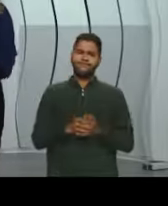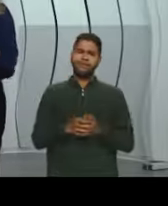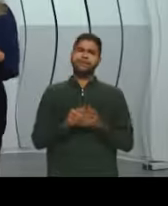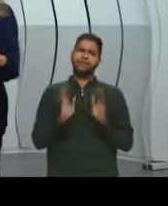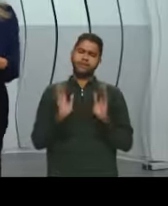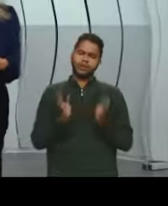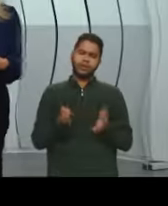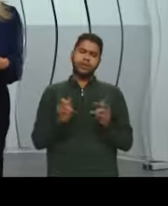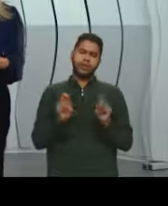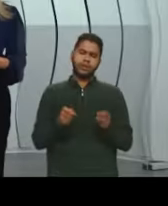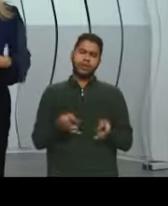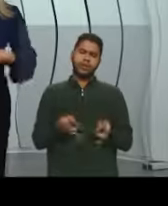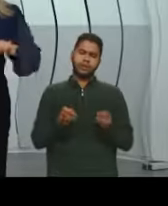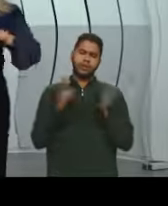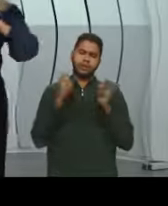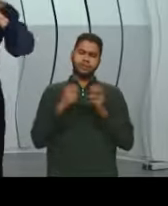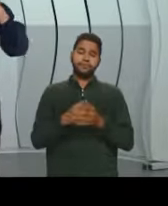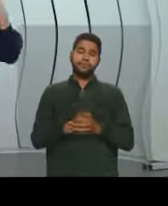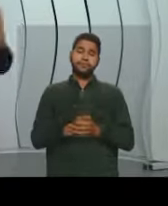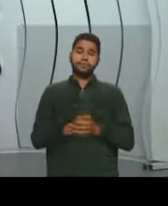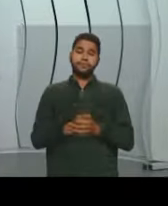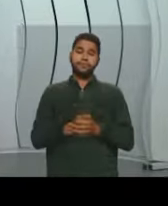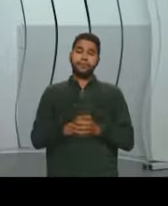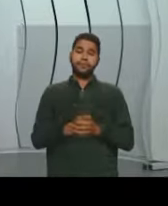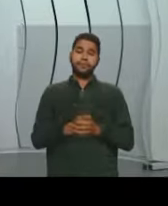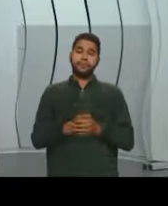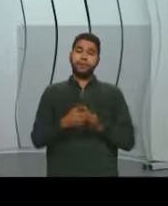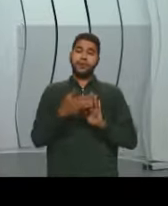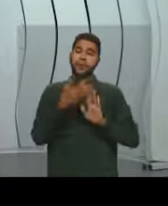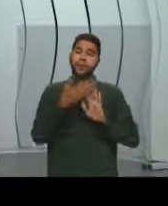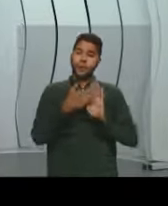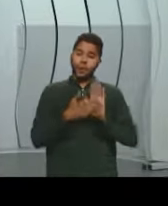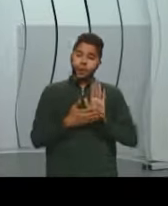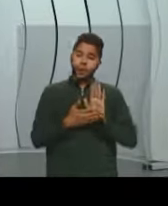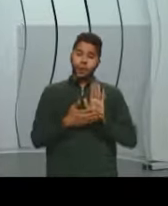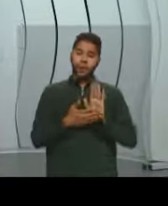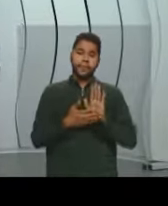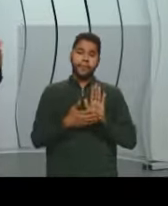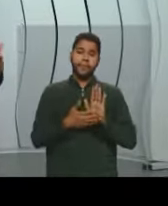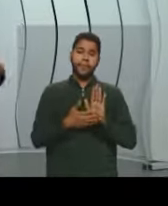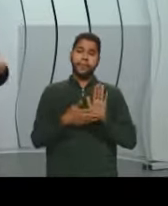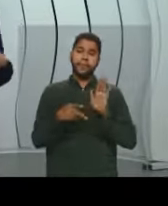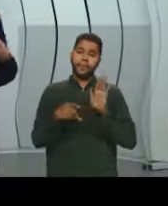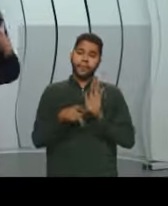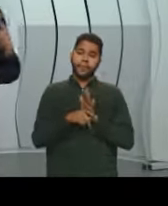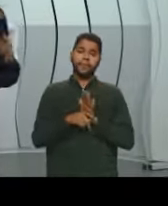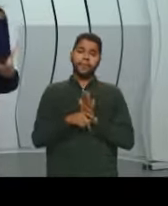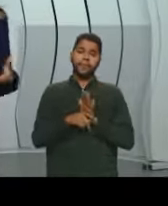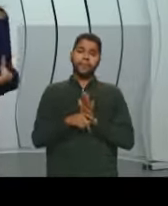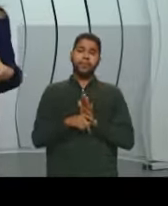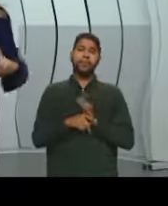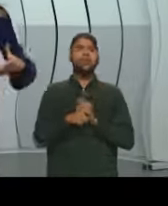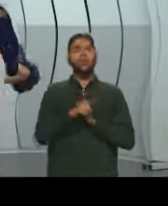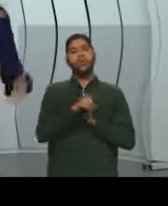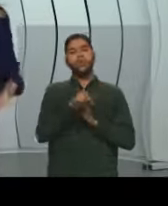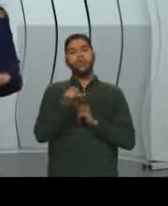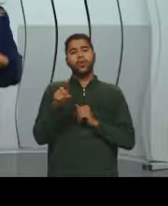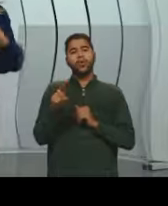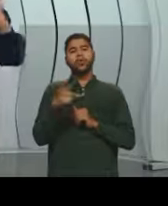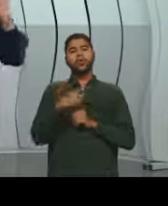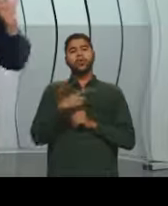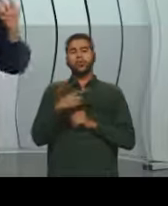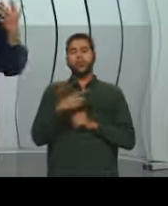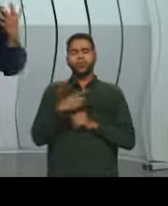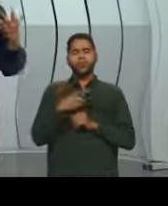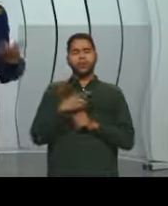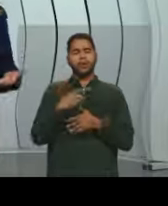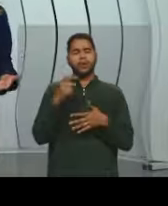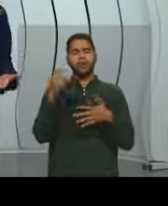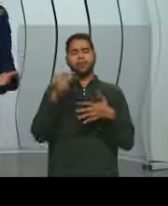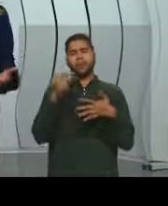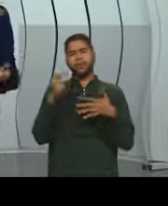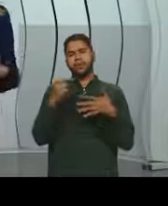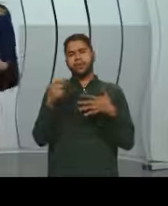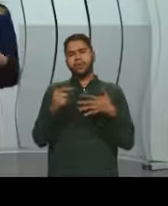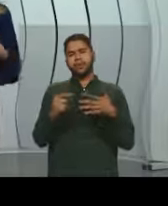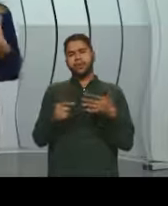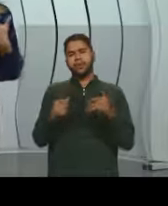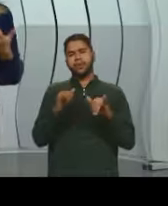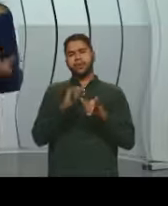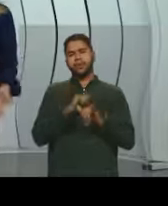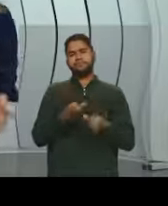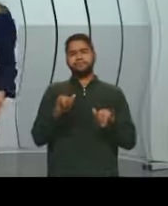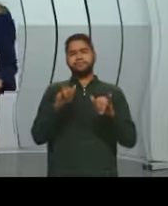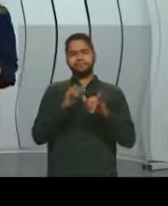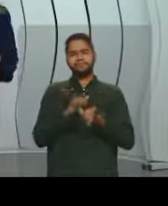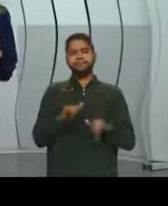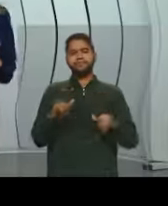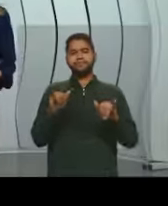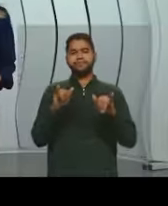já pode observar. Então, a capa da revista é essa vitrine onde você tem inúmeras informações. E